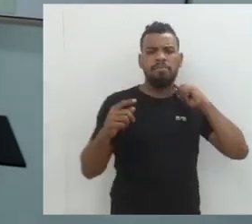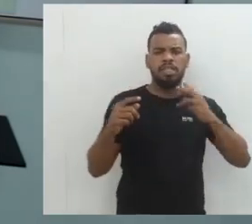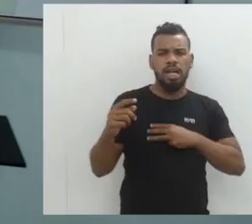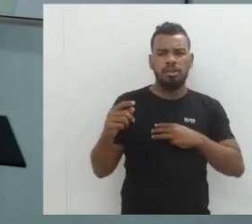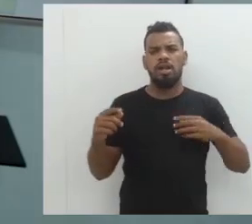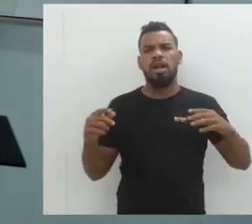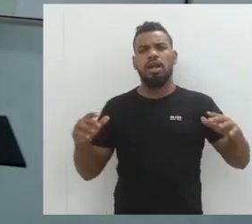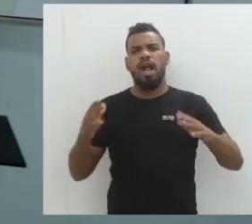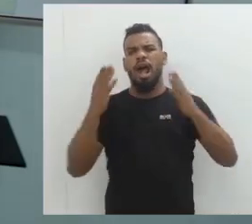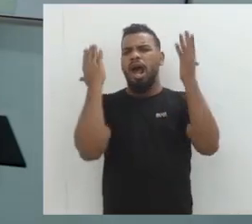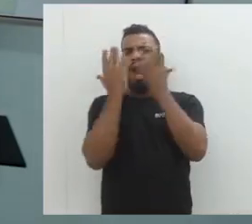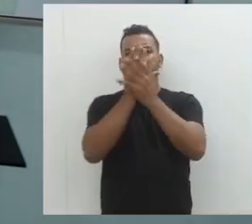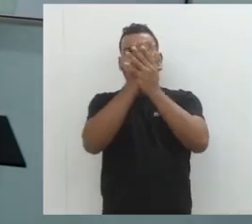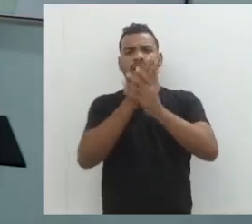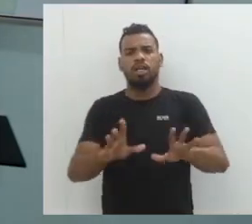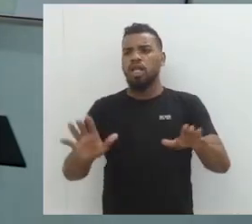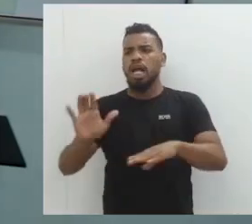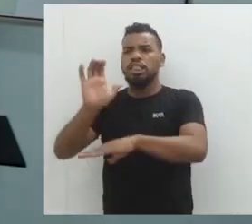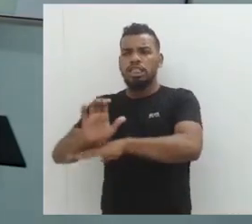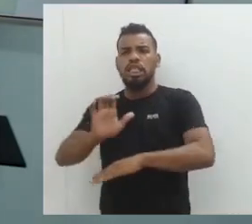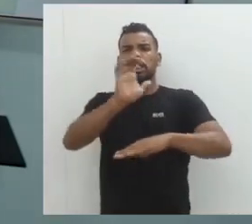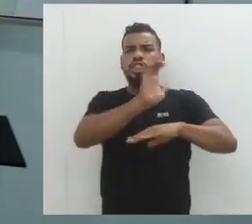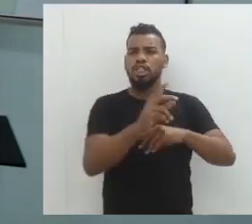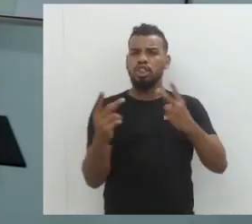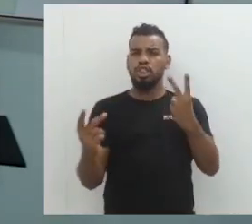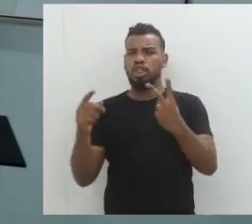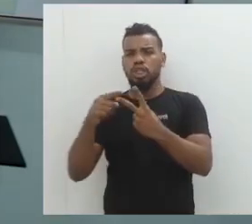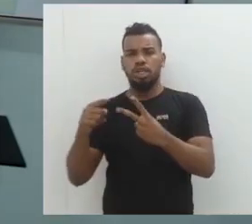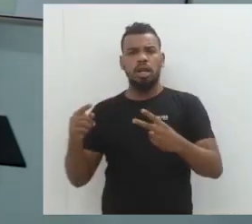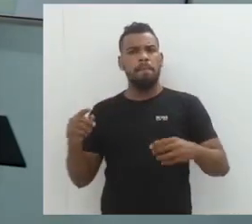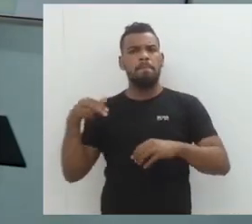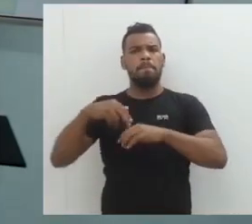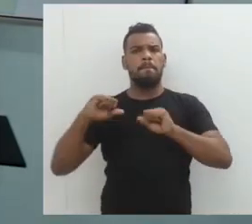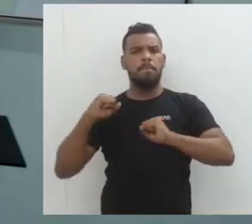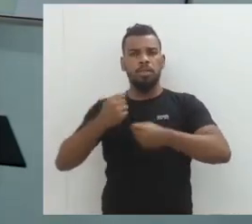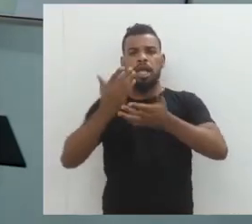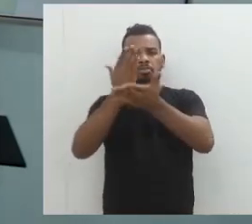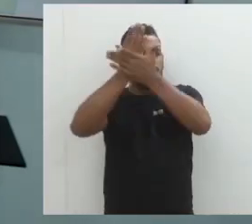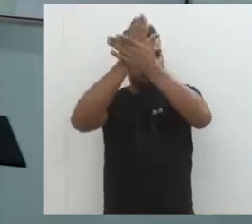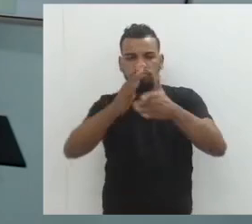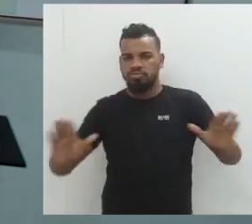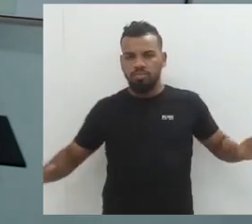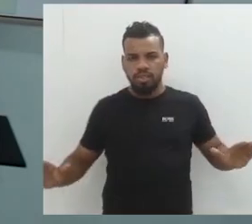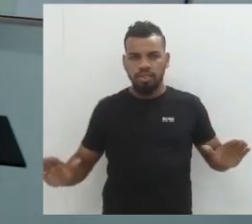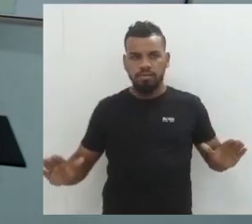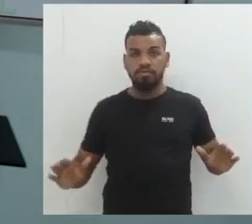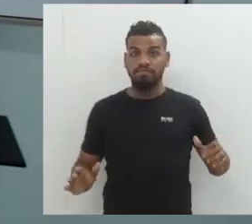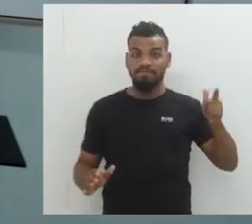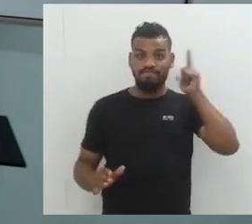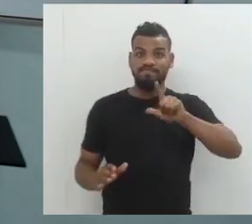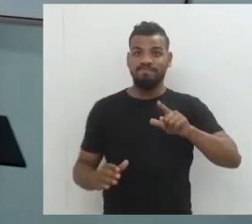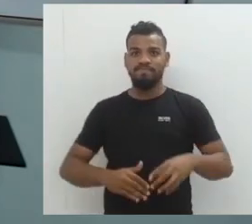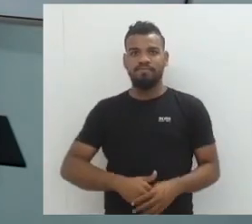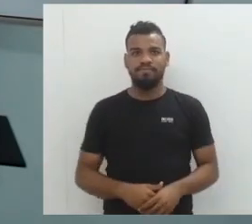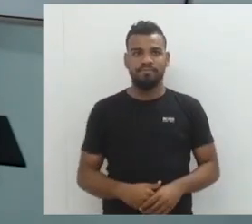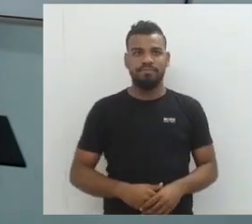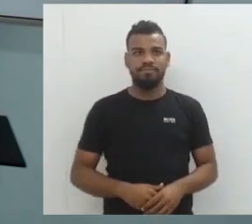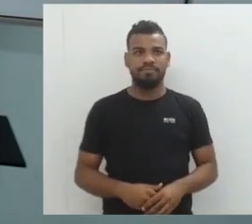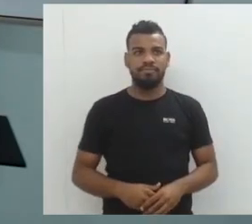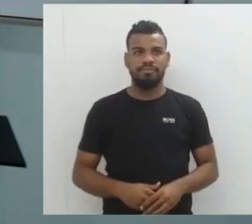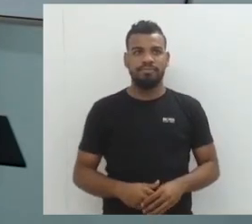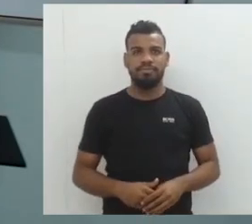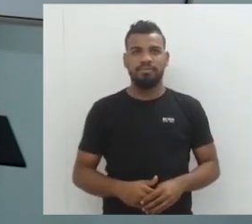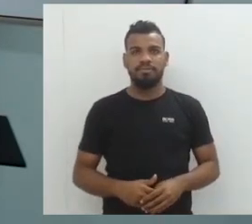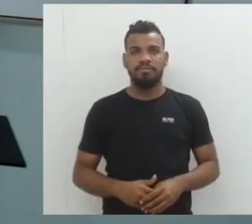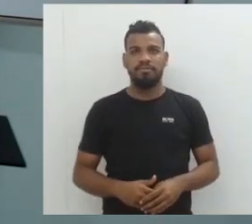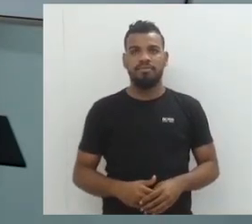definitivamente acabar com esse poder dos paulistas e dos mineiros. E ele consegue.